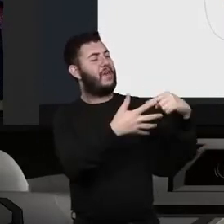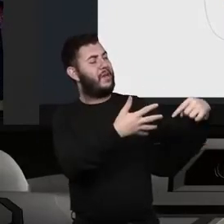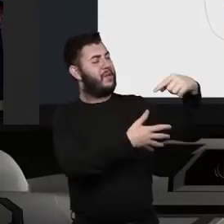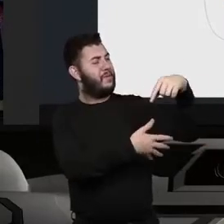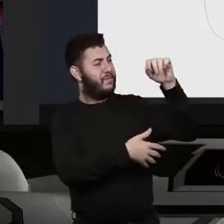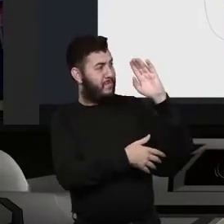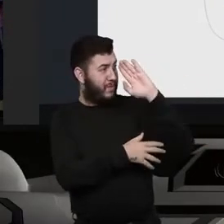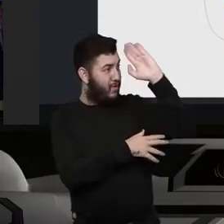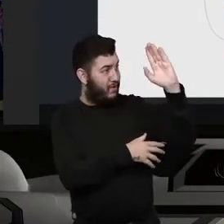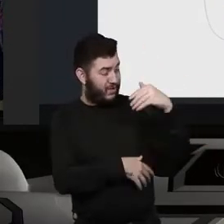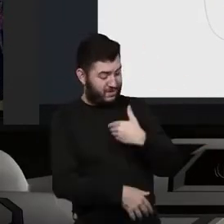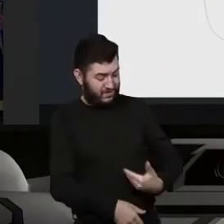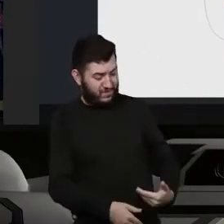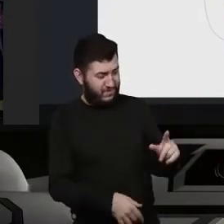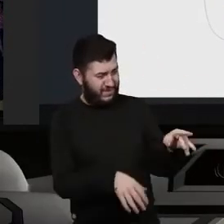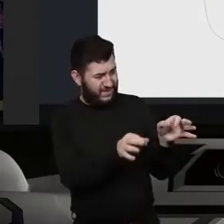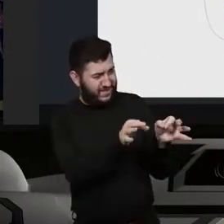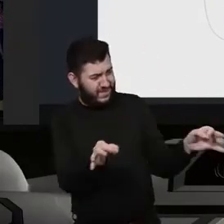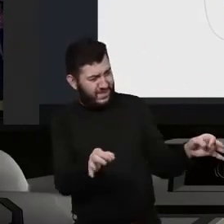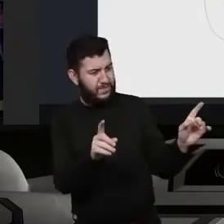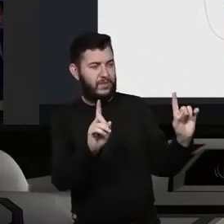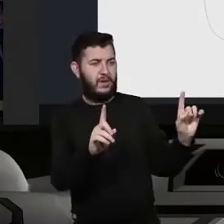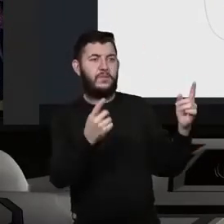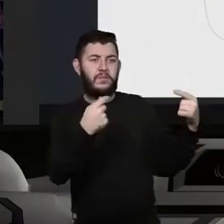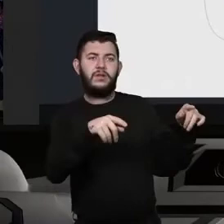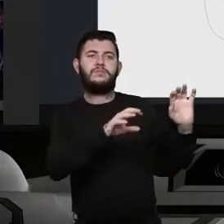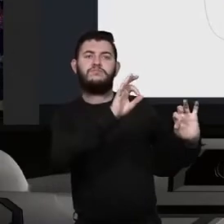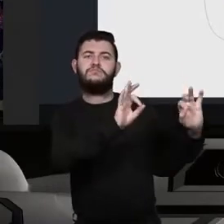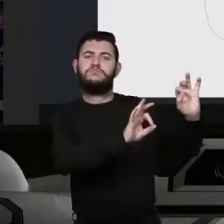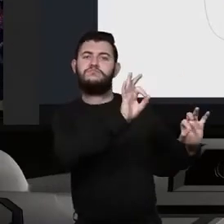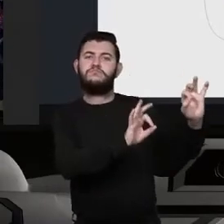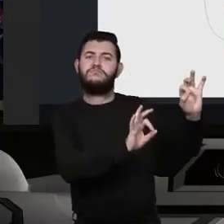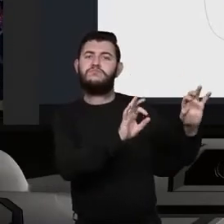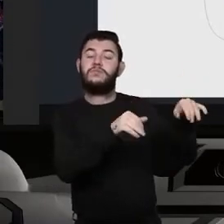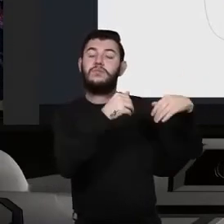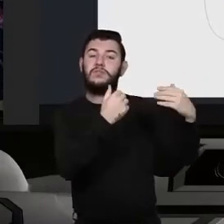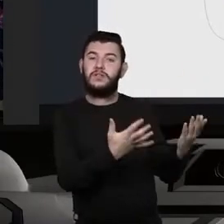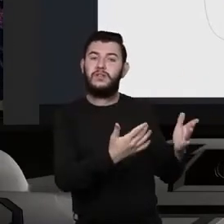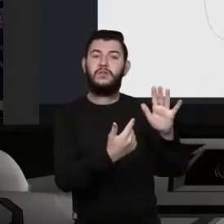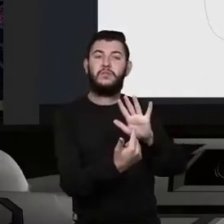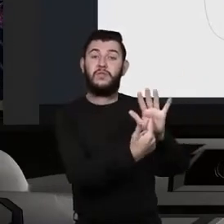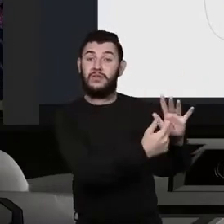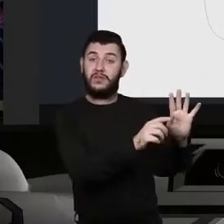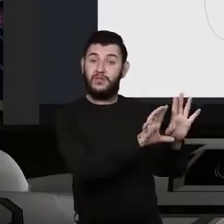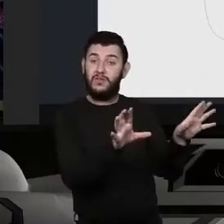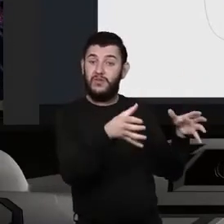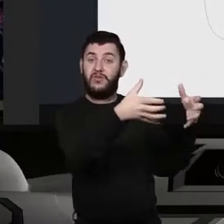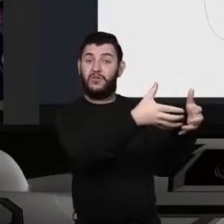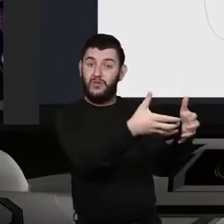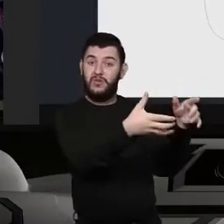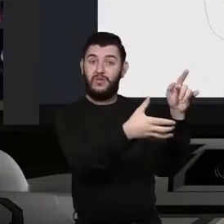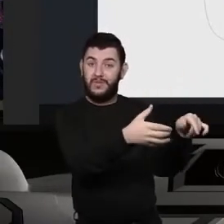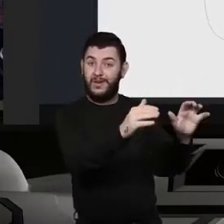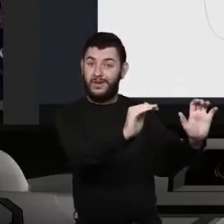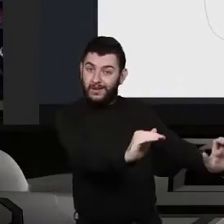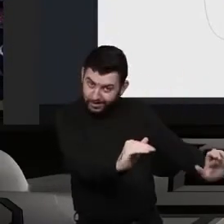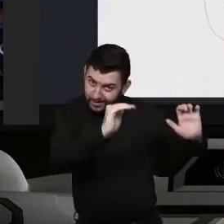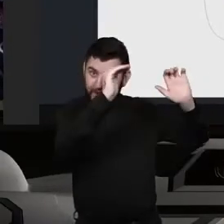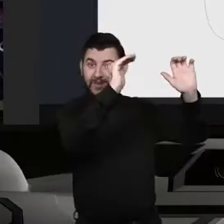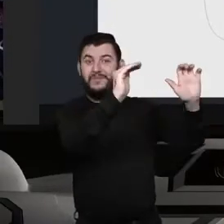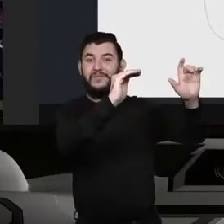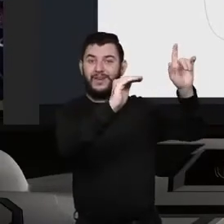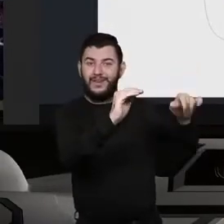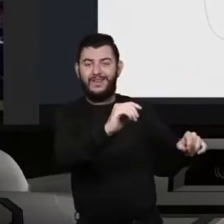precisa de arranjos e precisa de desenho. Então, elevando o grupo a outro patamar, né, na